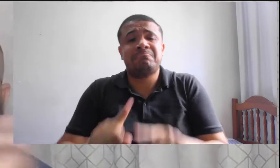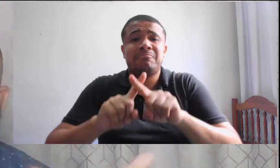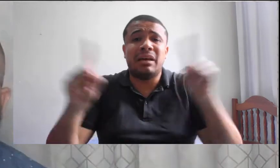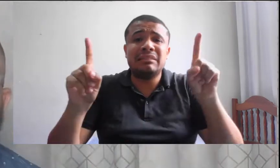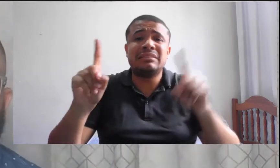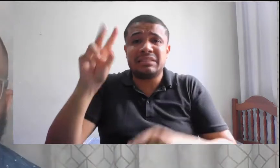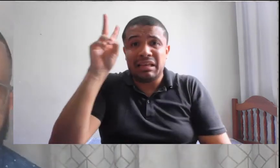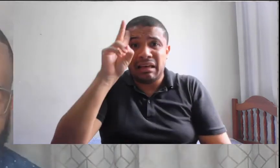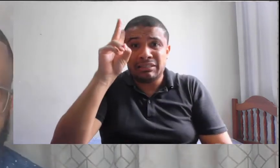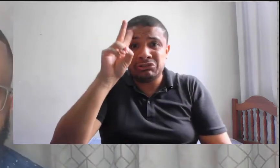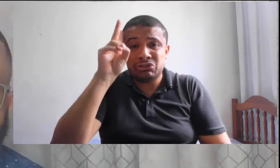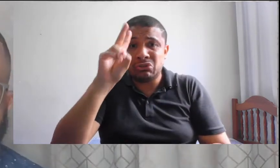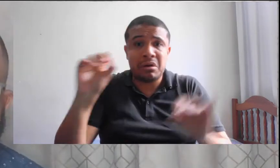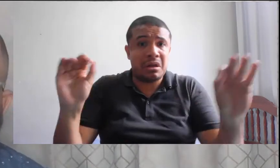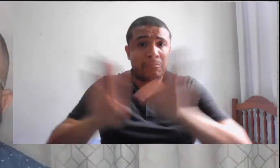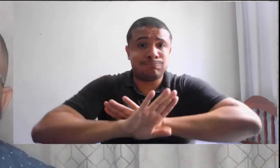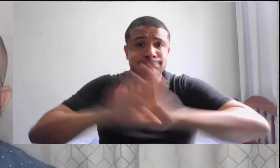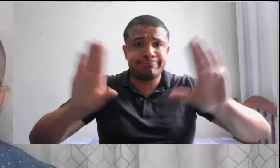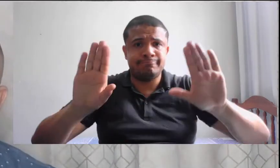Mas a nossa história não para por aí.